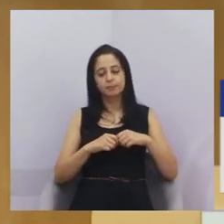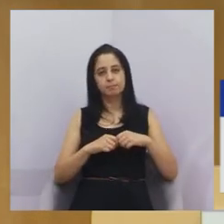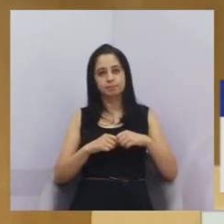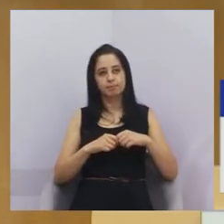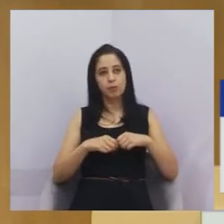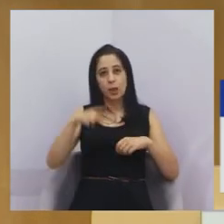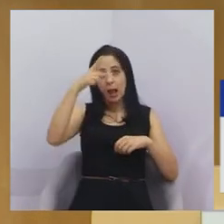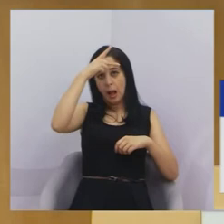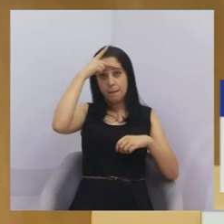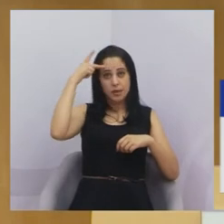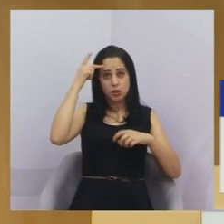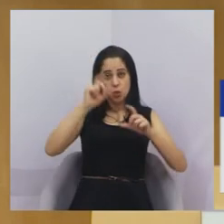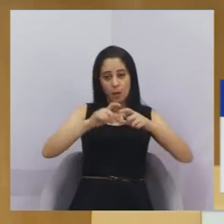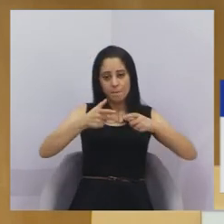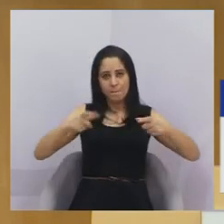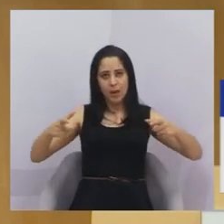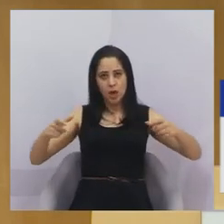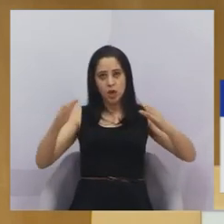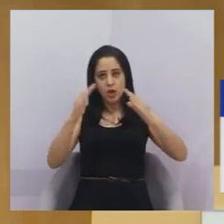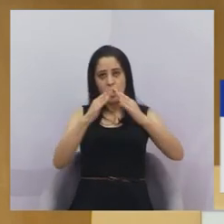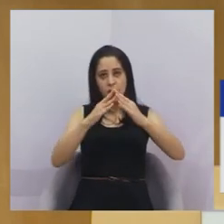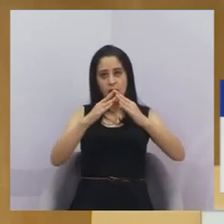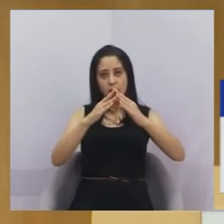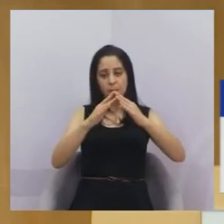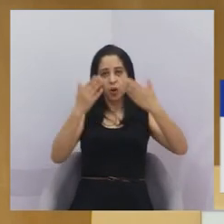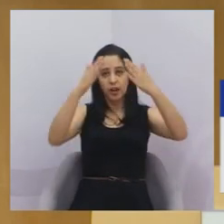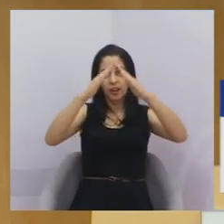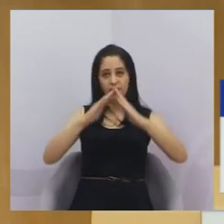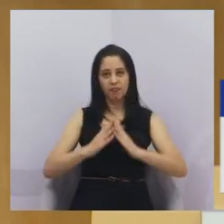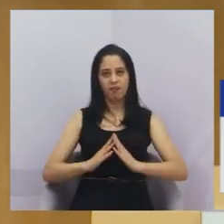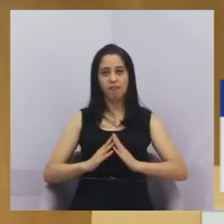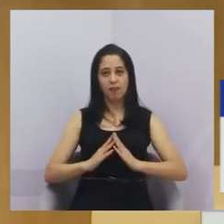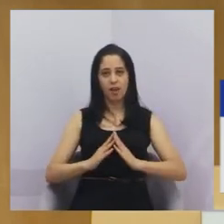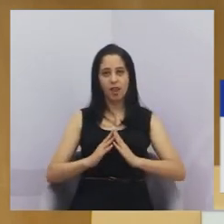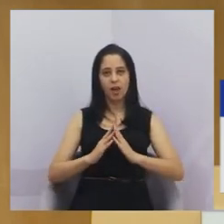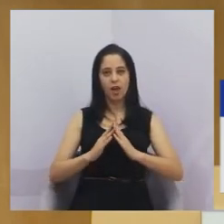negros mora em favela, em barraco.